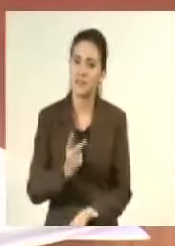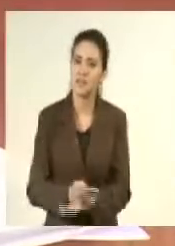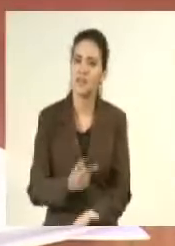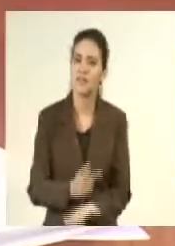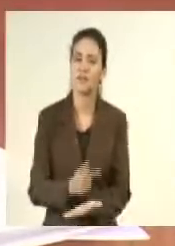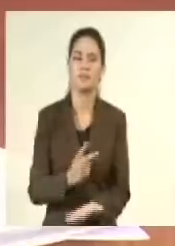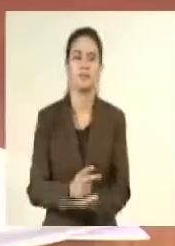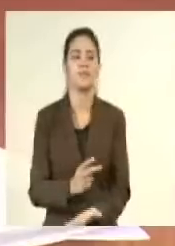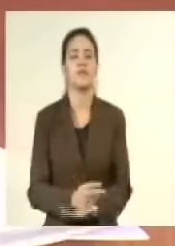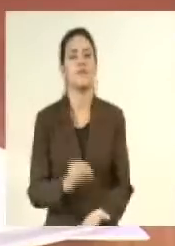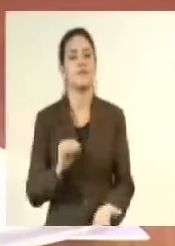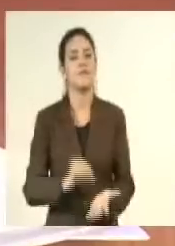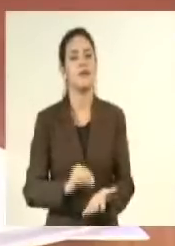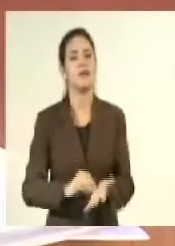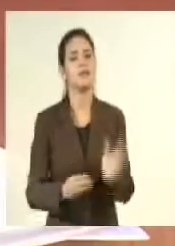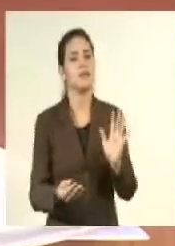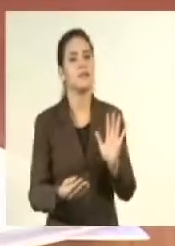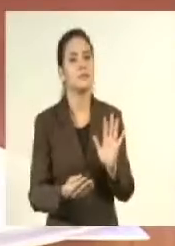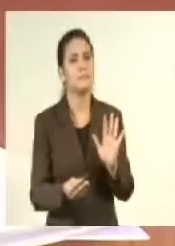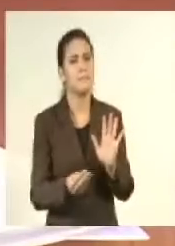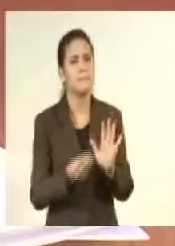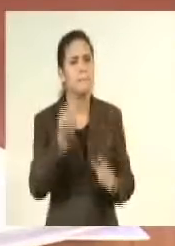a nossa palavra já não vale.